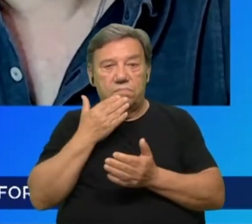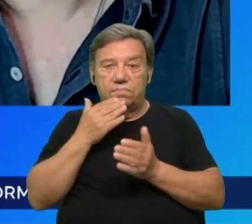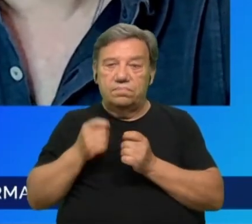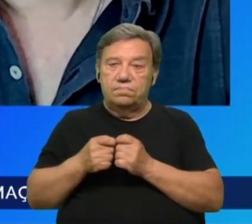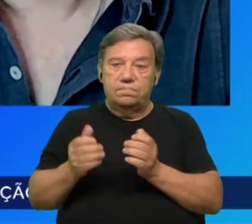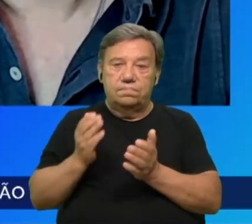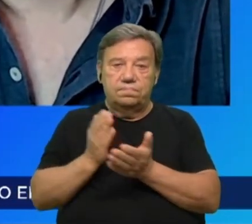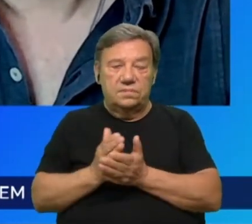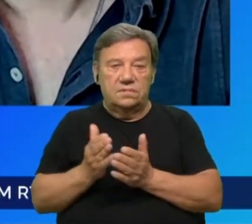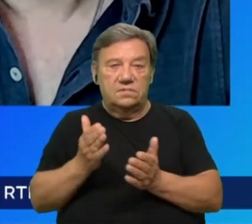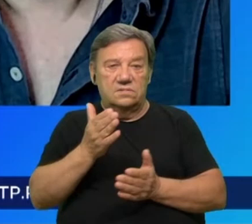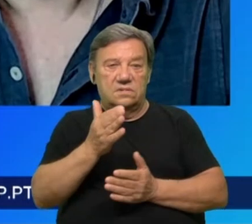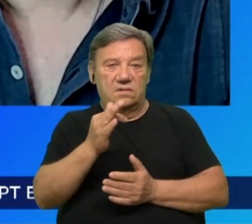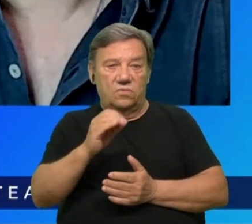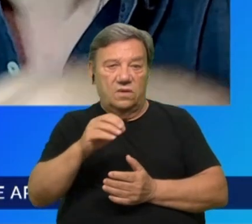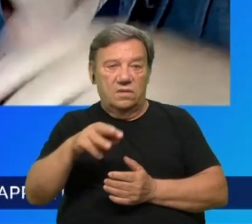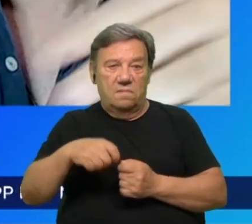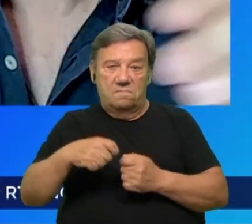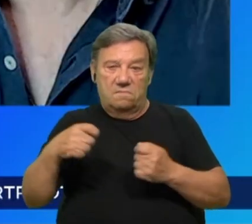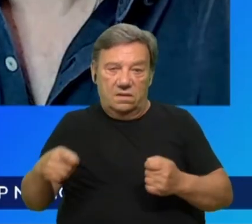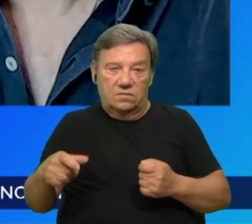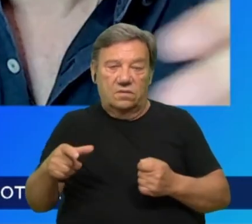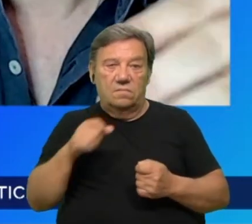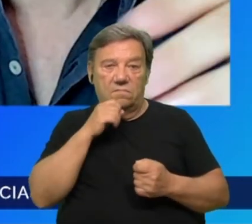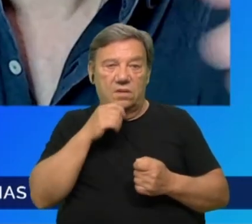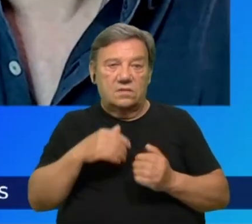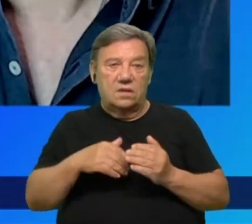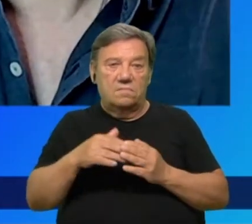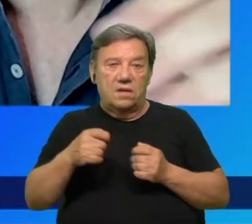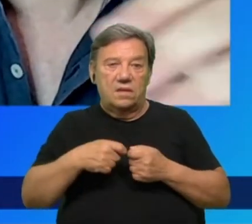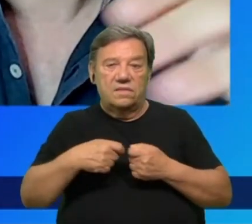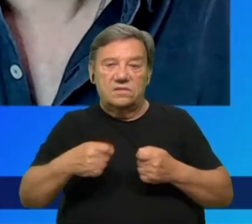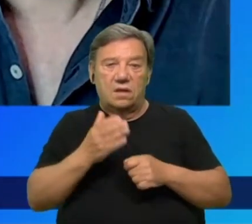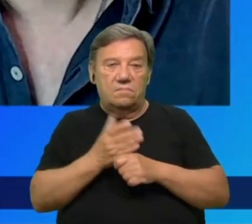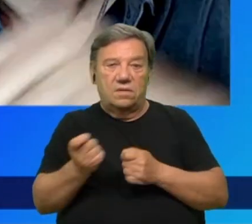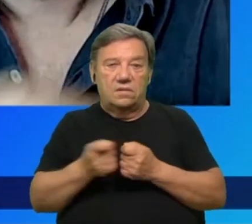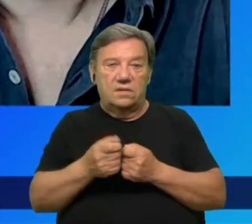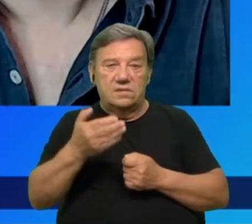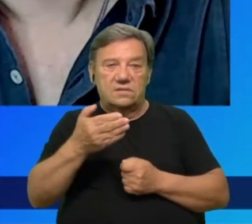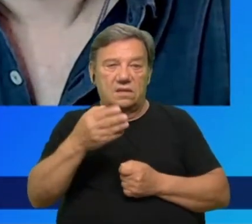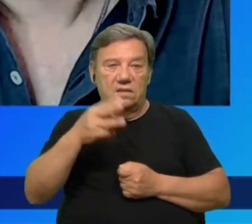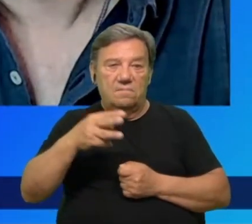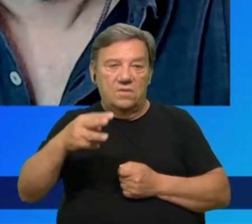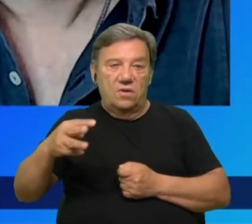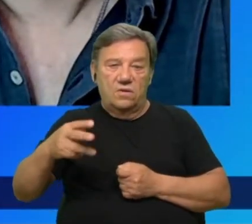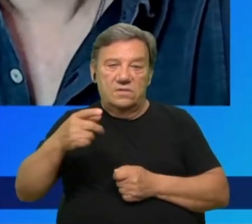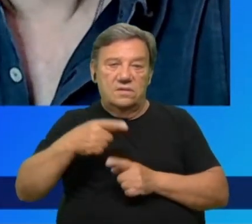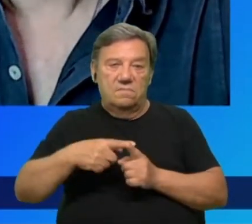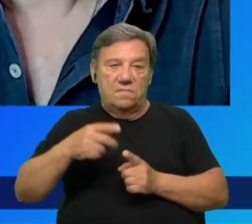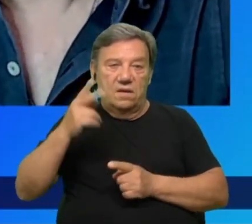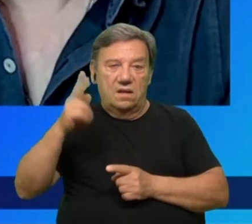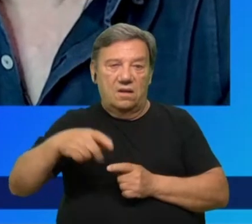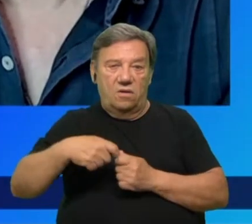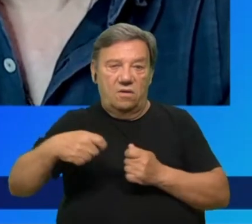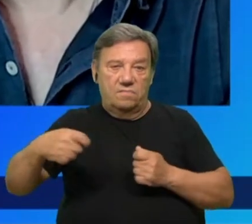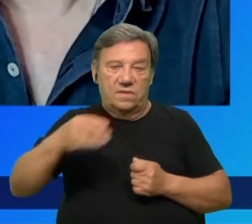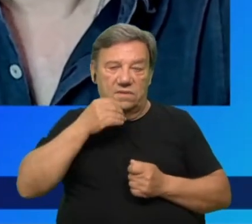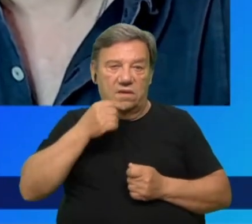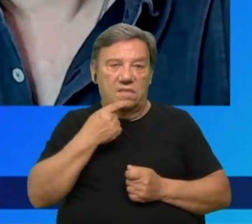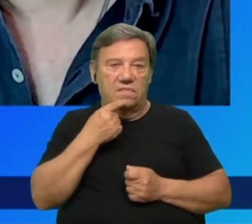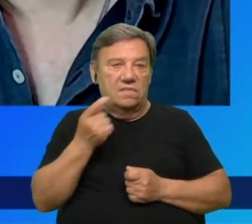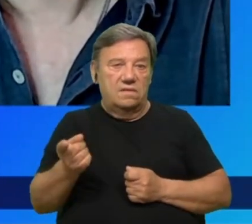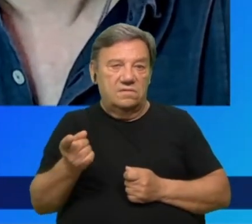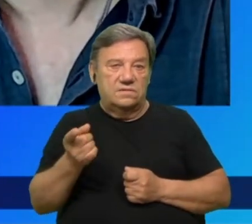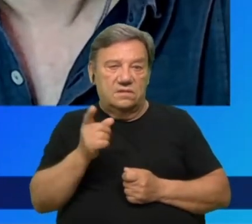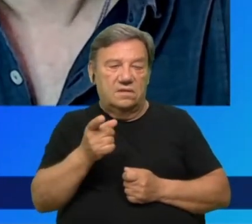menos de 140 metros e que passem a uma distância de aproximadamente 7 milhões e meio de quilómetros da Terra. O que é que lhes